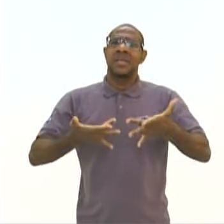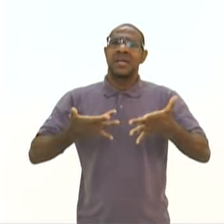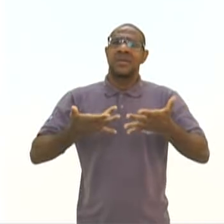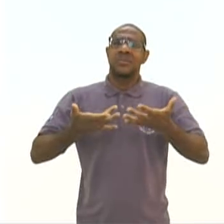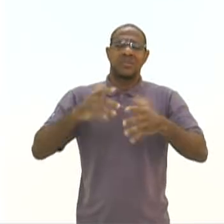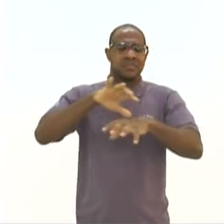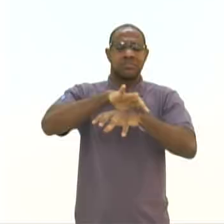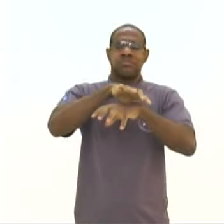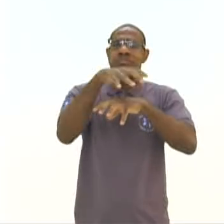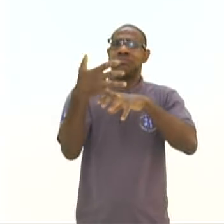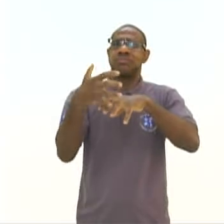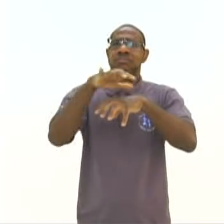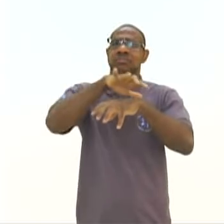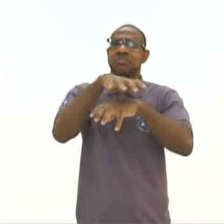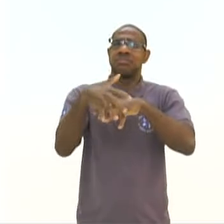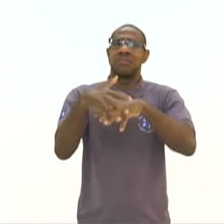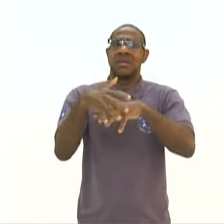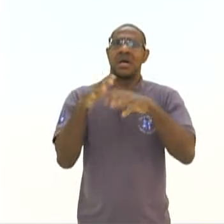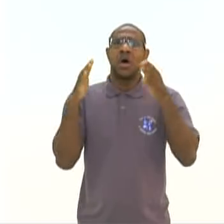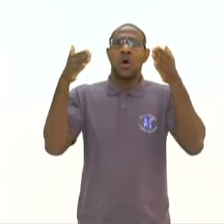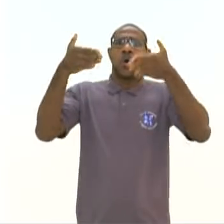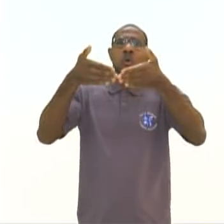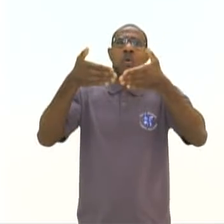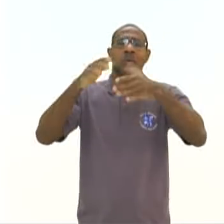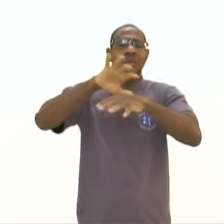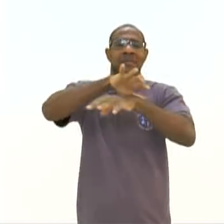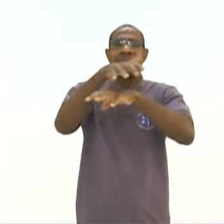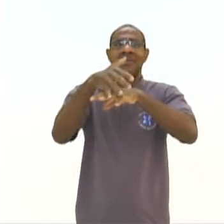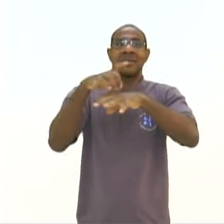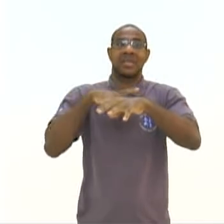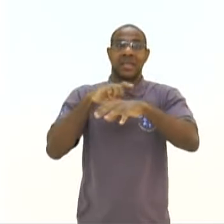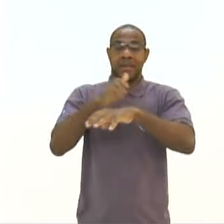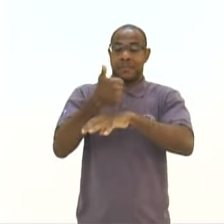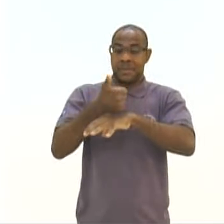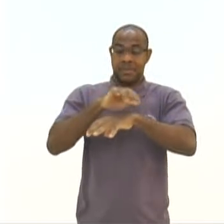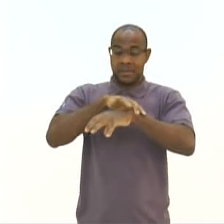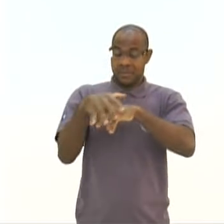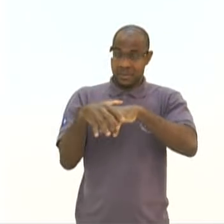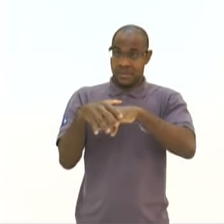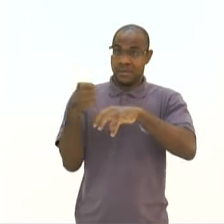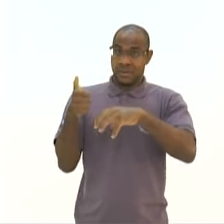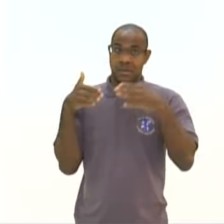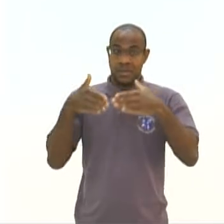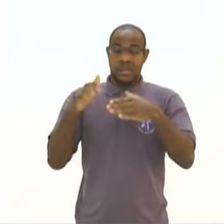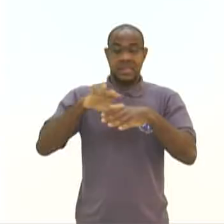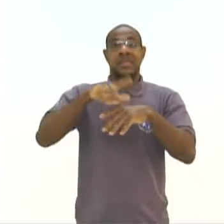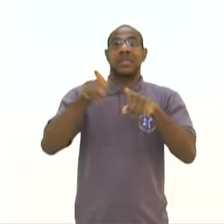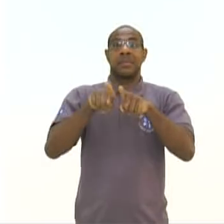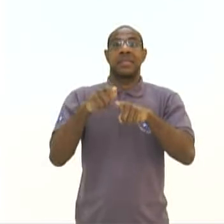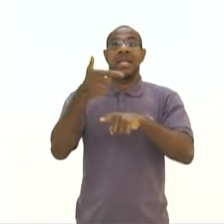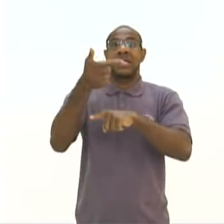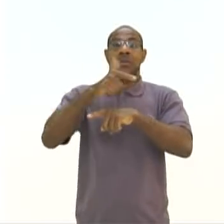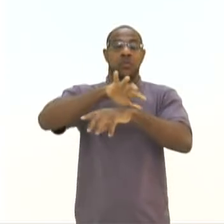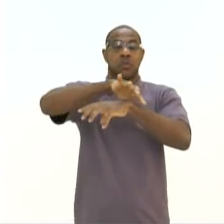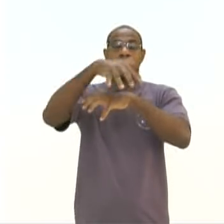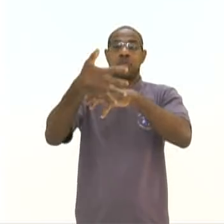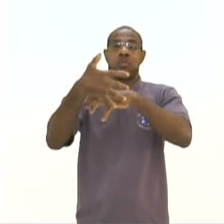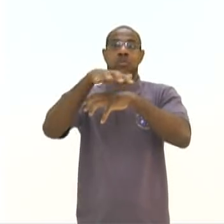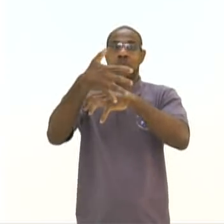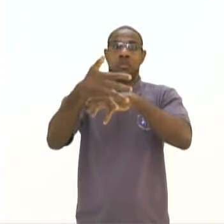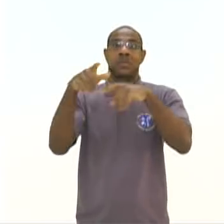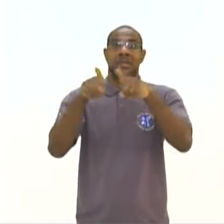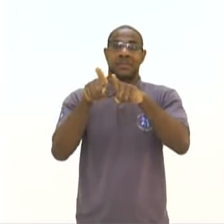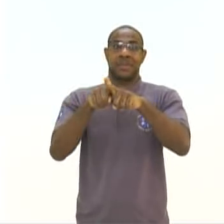atmosfera? Toda essa concentração de gases está na primeira camada, troposfera, e na segunda camada,